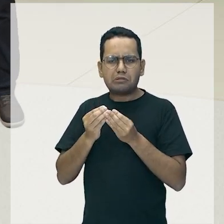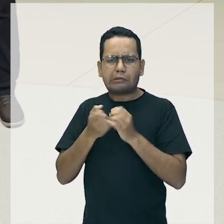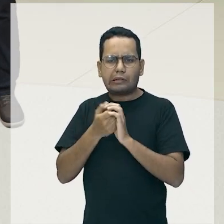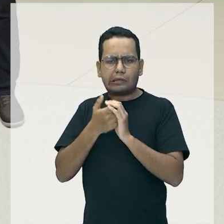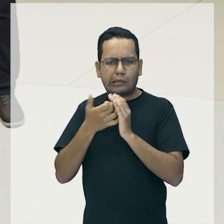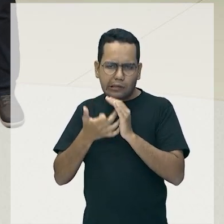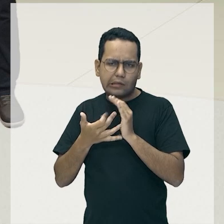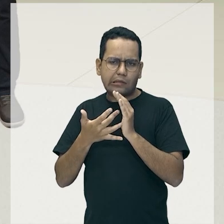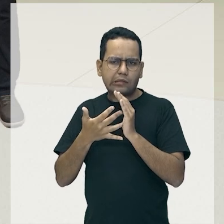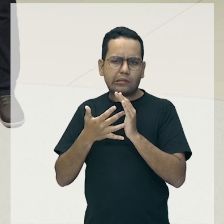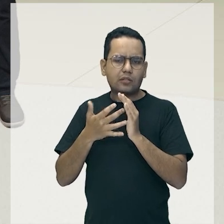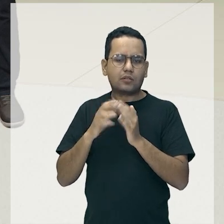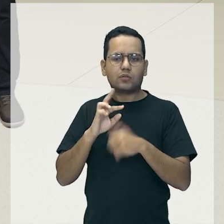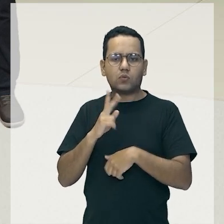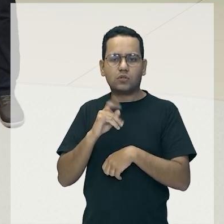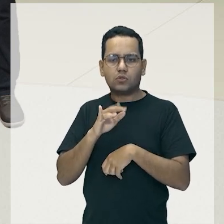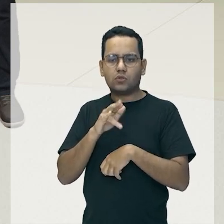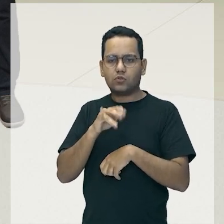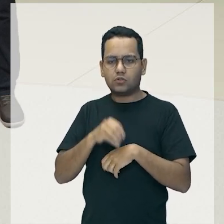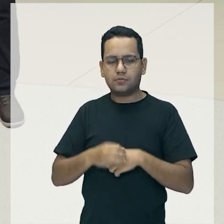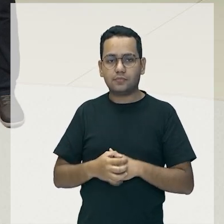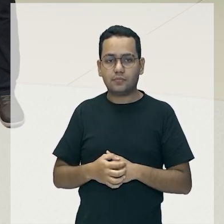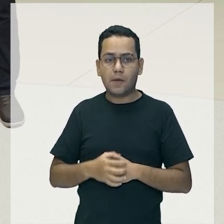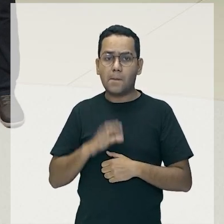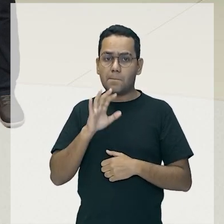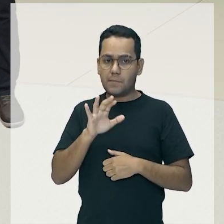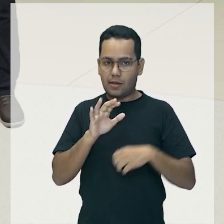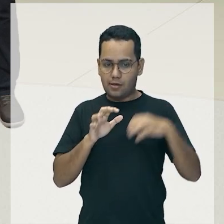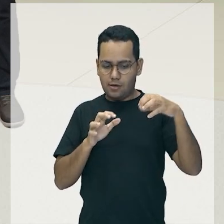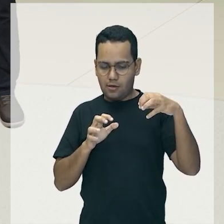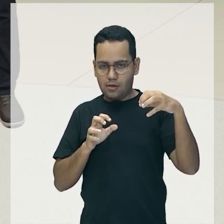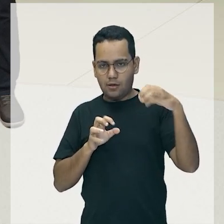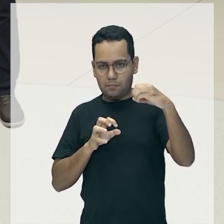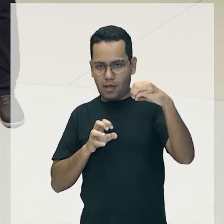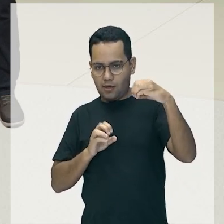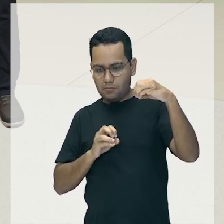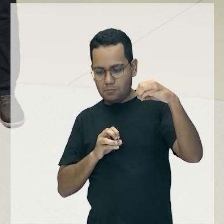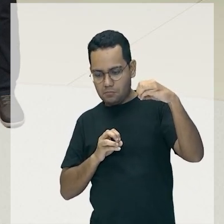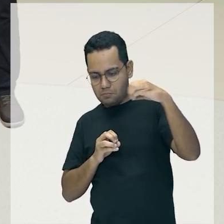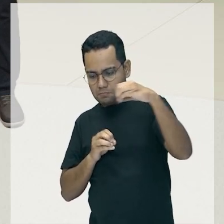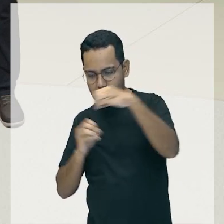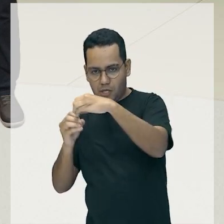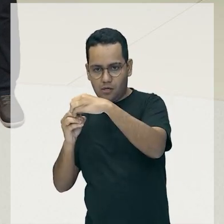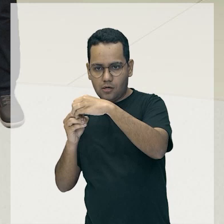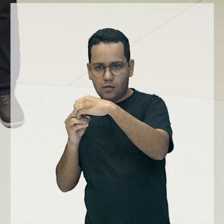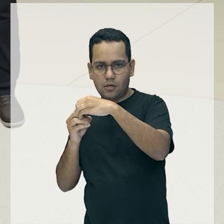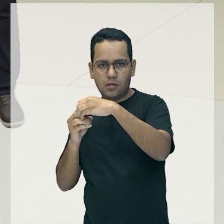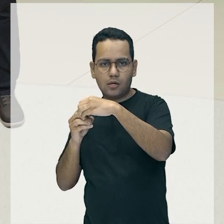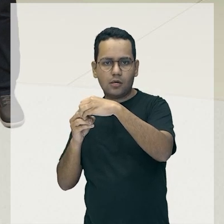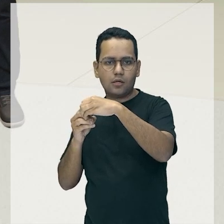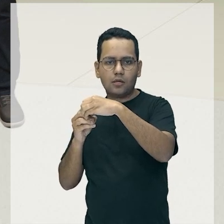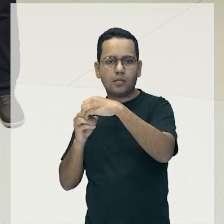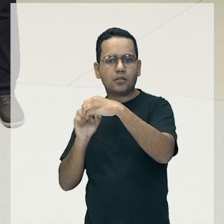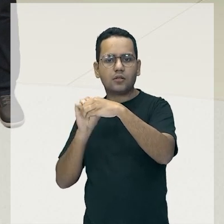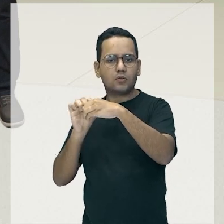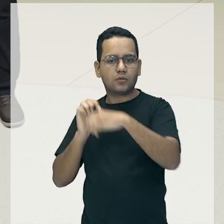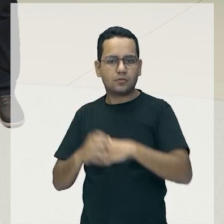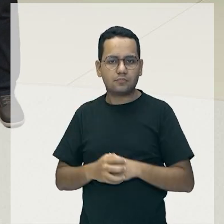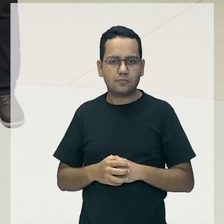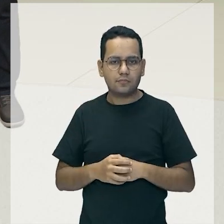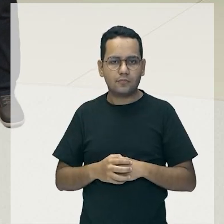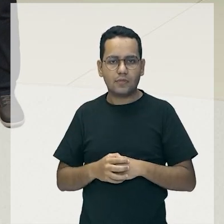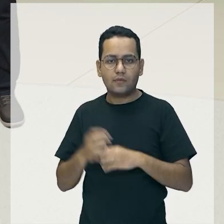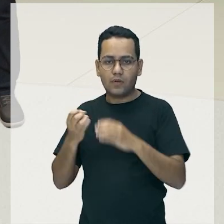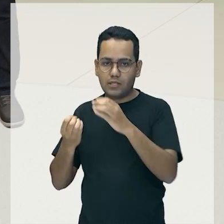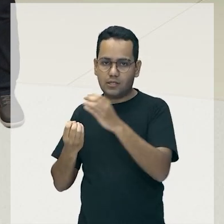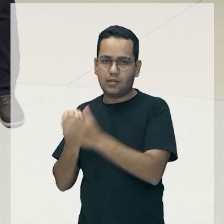dois átomos aí, eles se juntam, então acontece uma fusão nuclear, eu vou ter, ó, a formação de